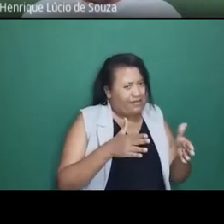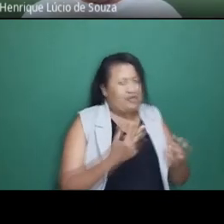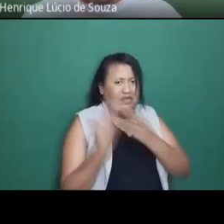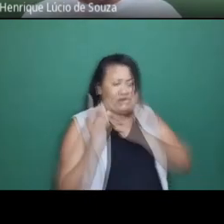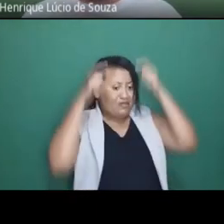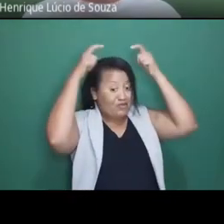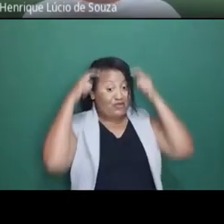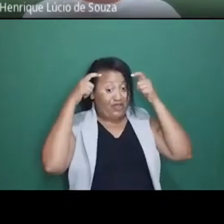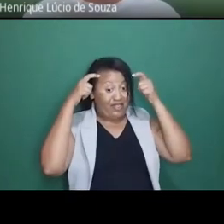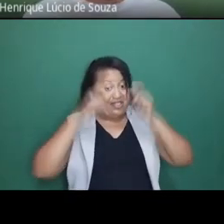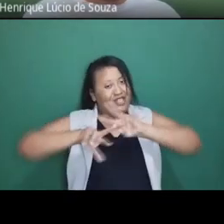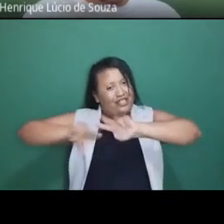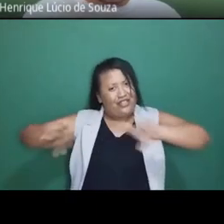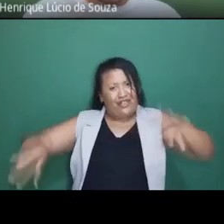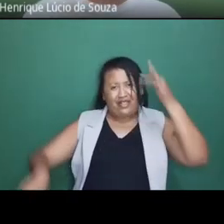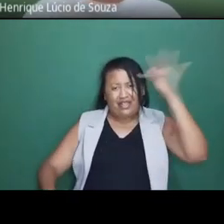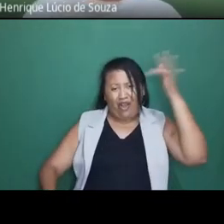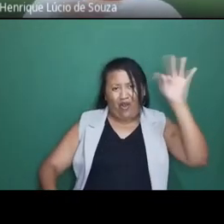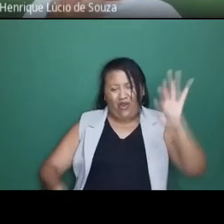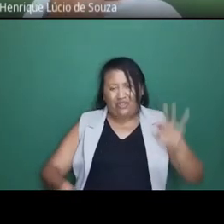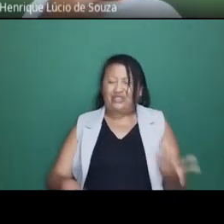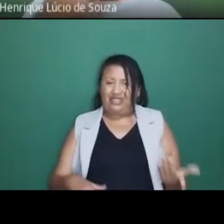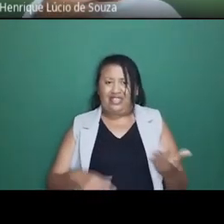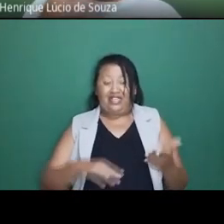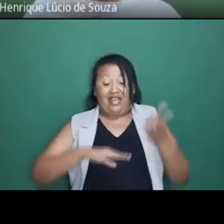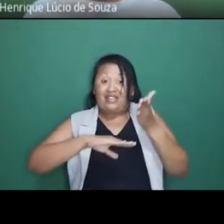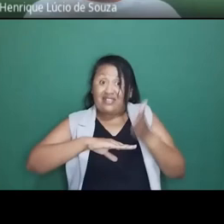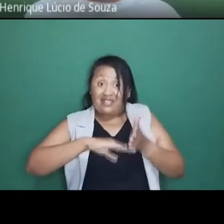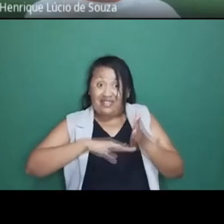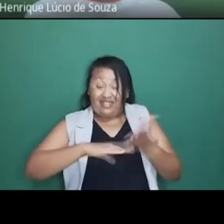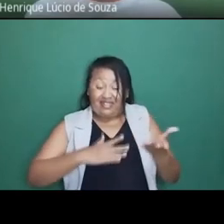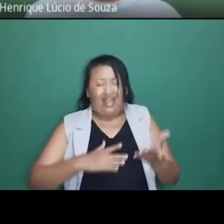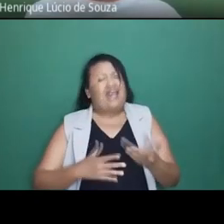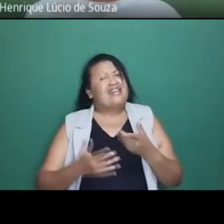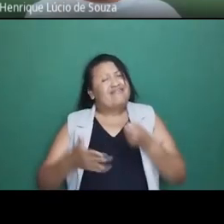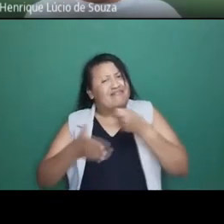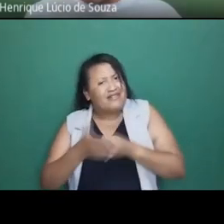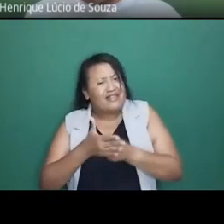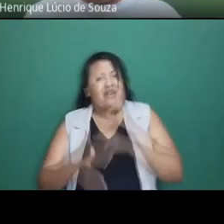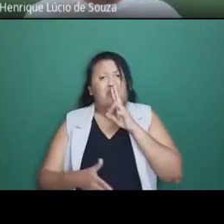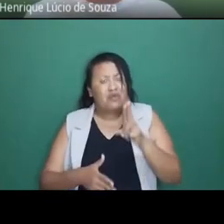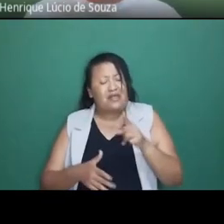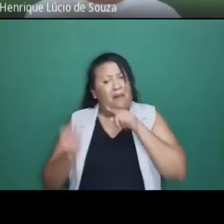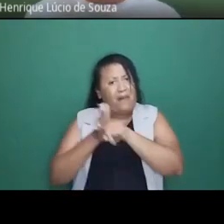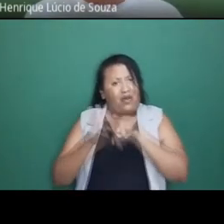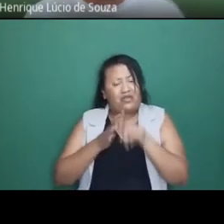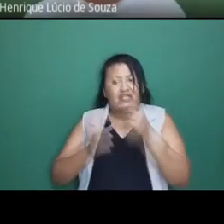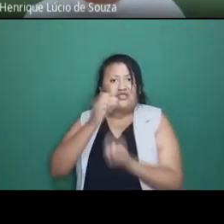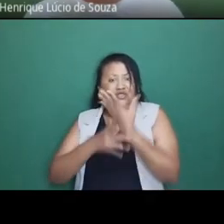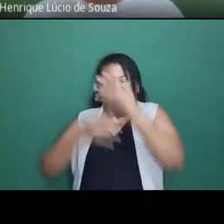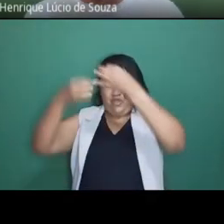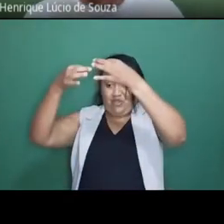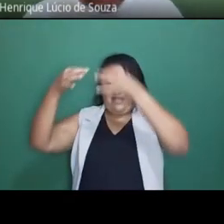vários teóricos moderna tentar responder a essa pergunta elaborando argumentos que